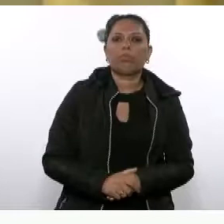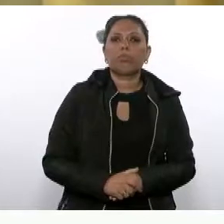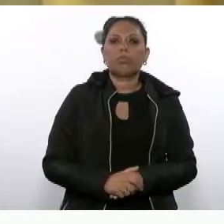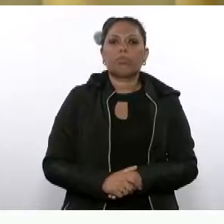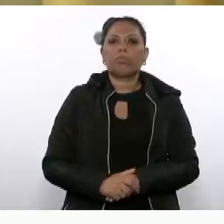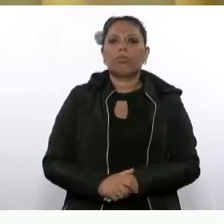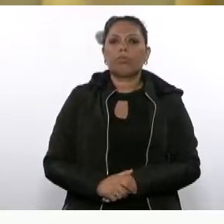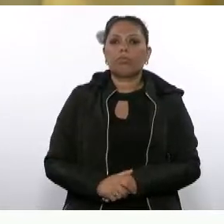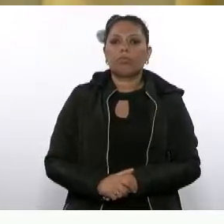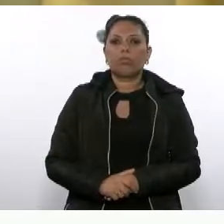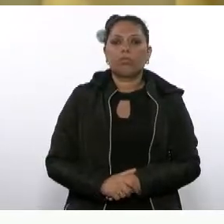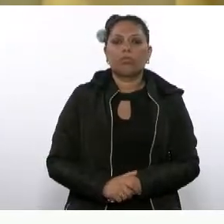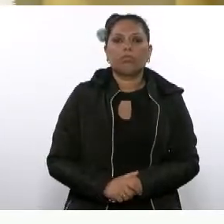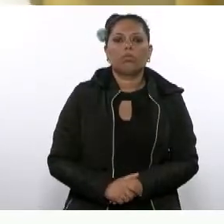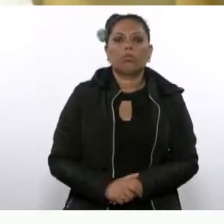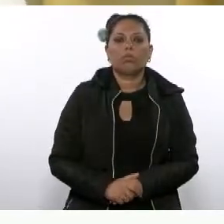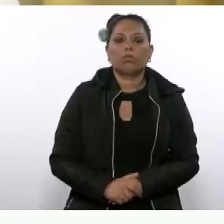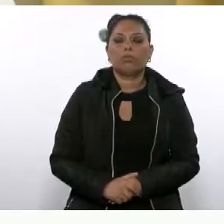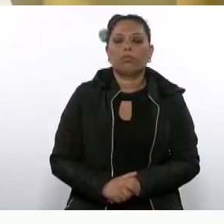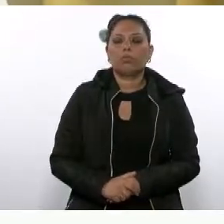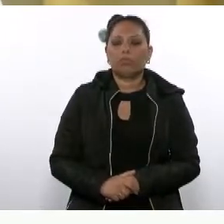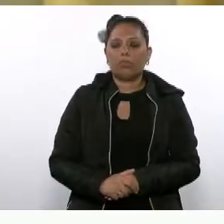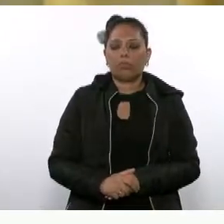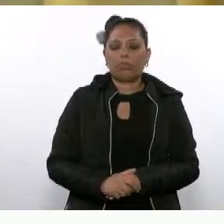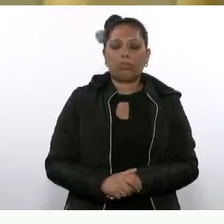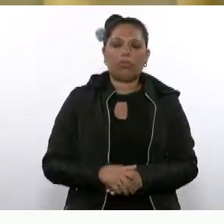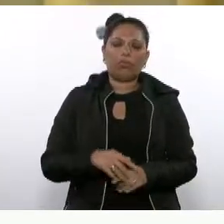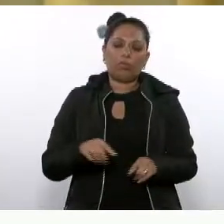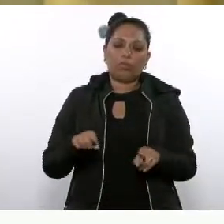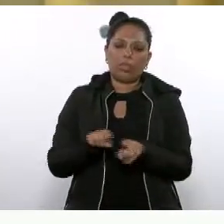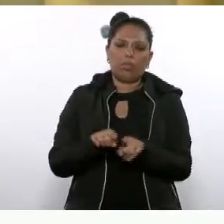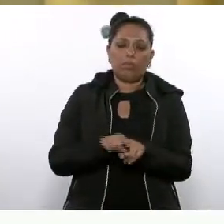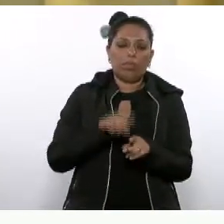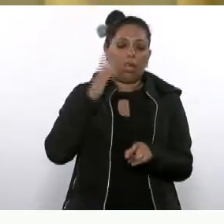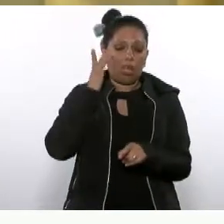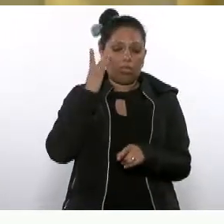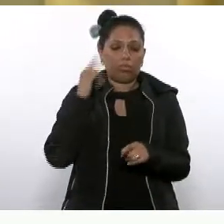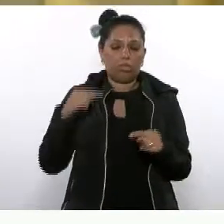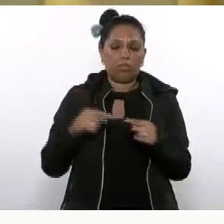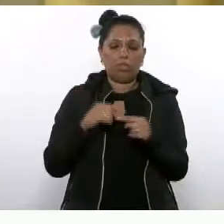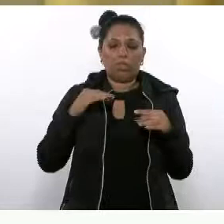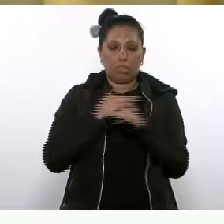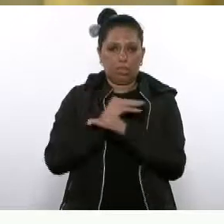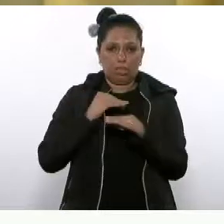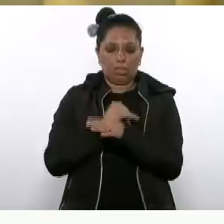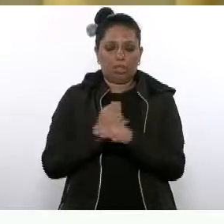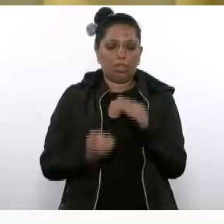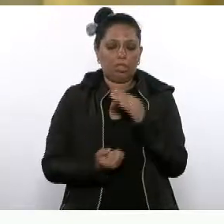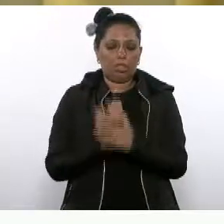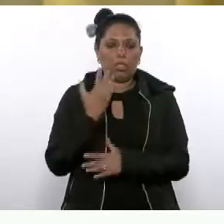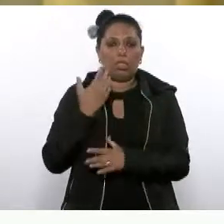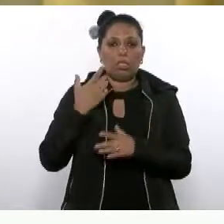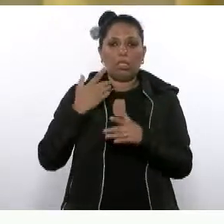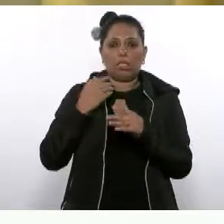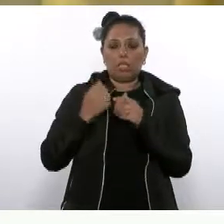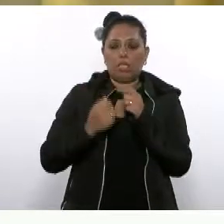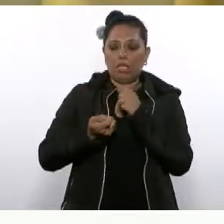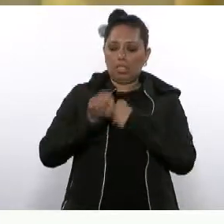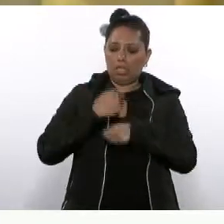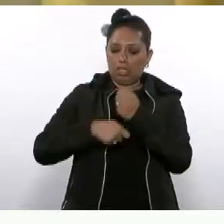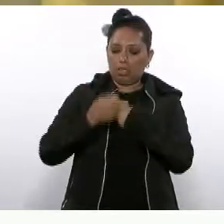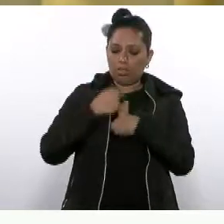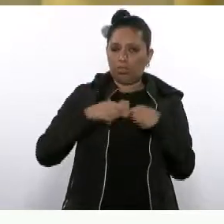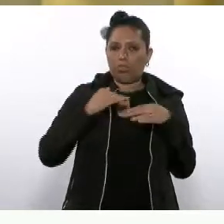lá. Essa da contratação também caberia aos municípios. Aos municípios, criar no âmbito da administração